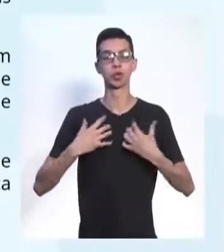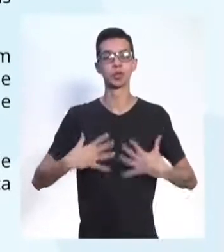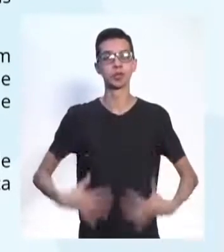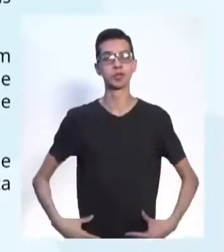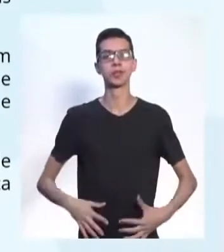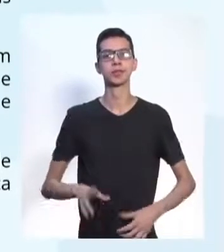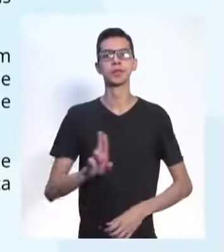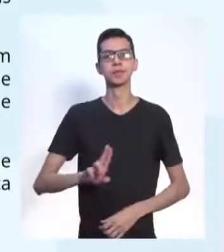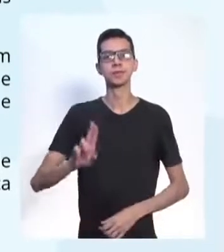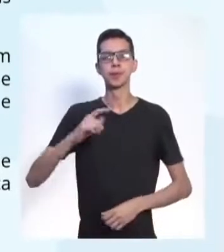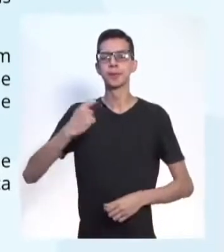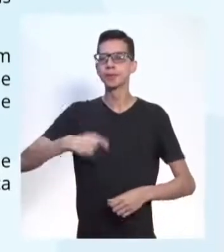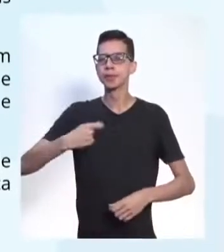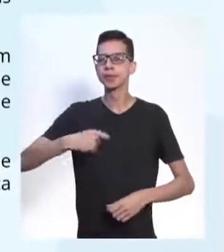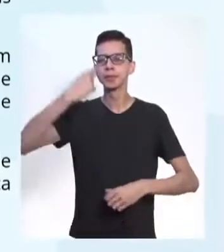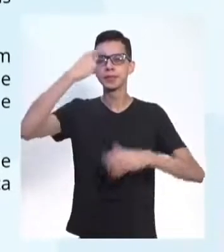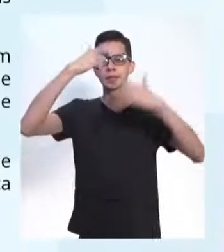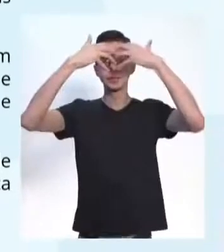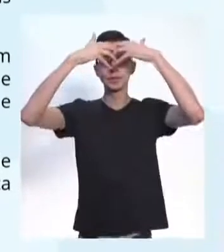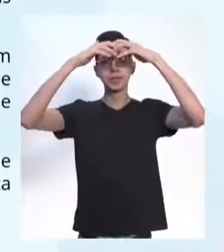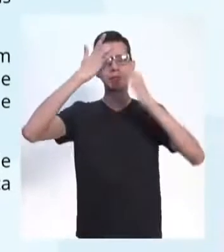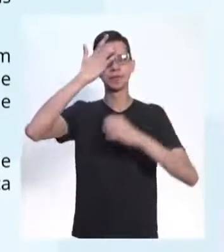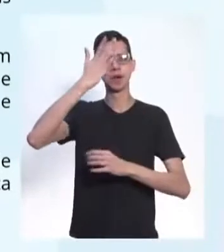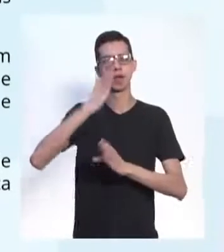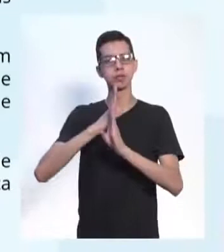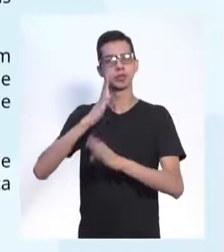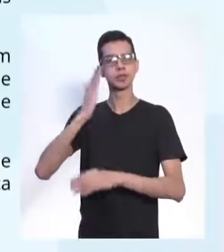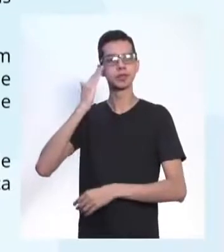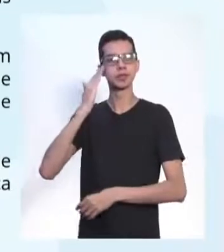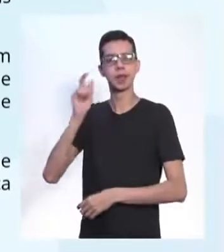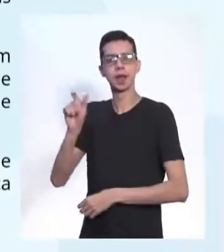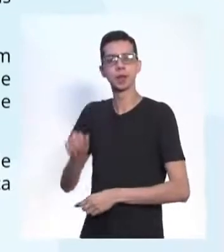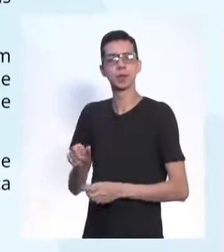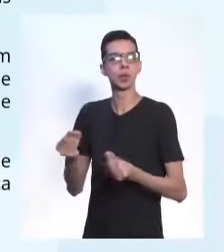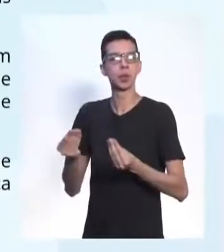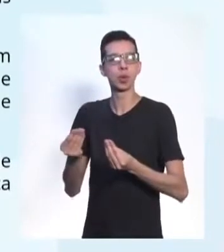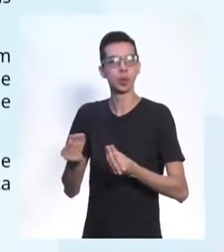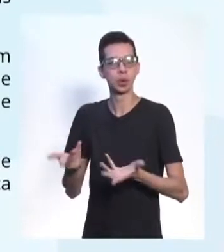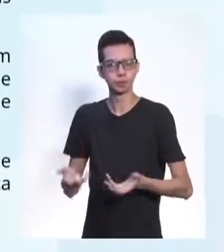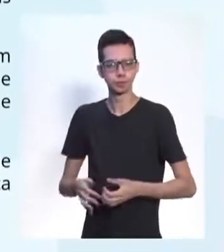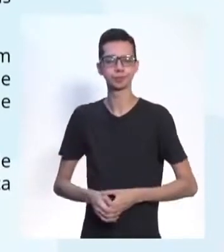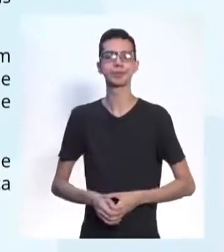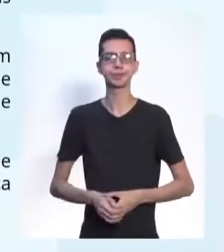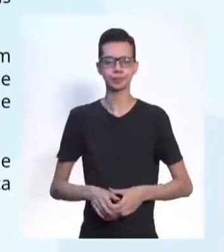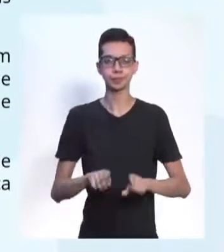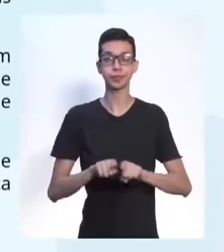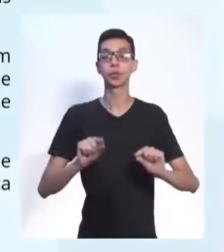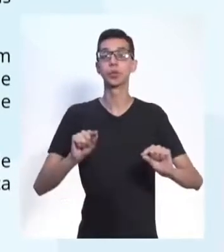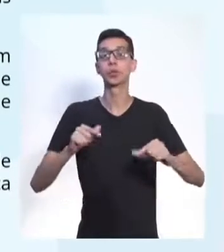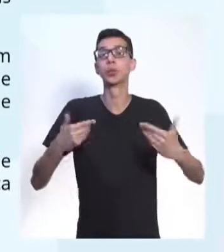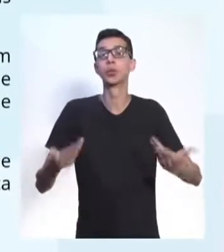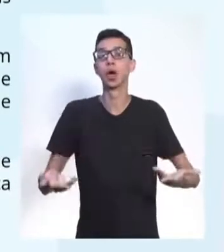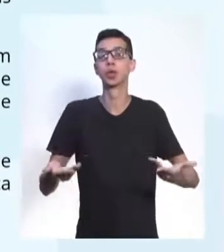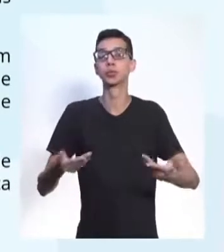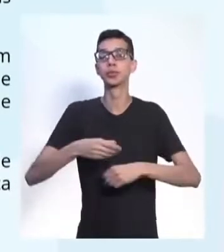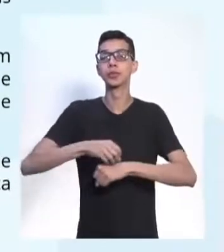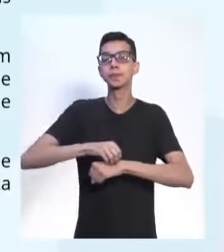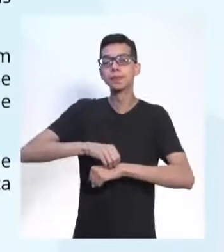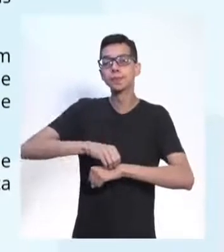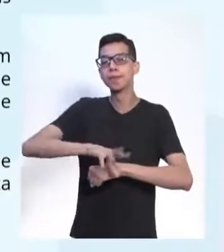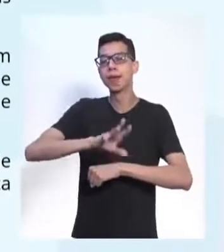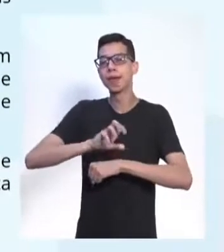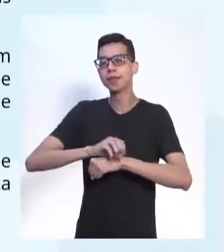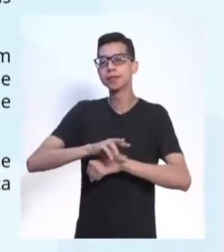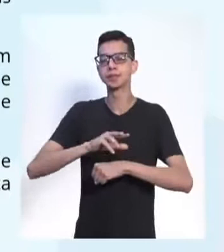forma que fique fácil a identificação do personagem, qual a época que se passa a cena e qual mensagem a ser transmitida. Vamos lá, eu vou dar